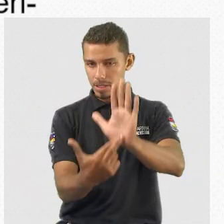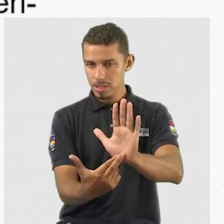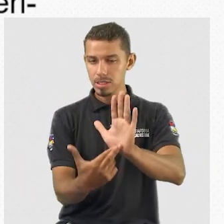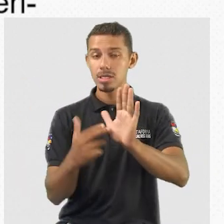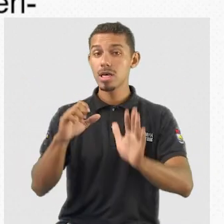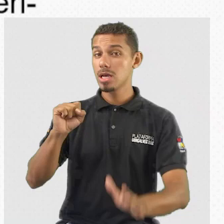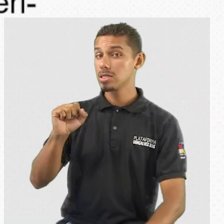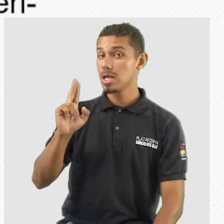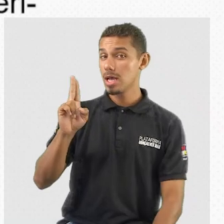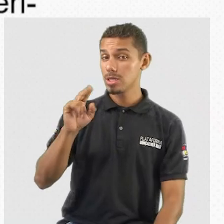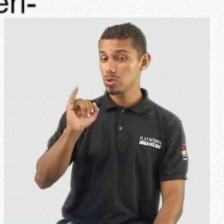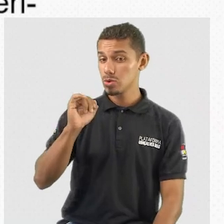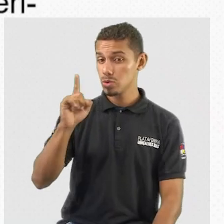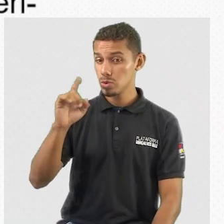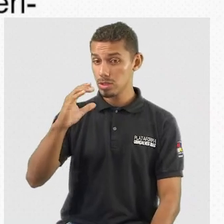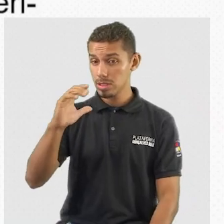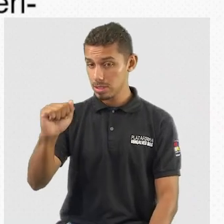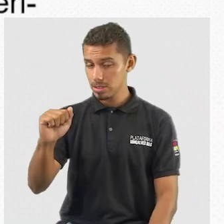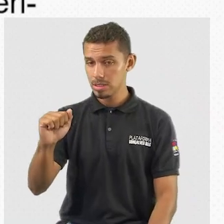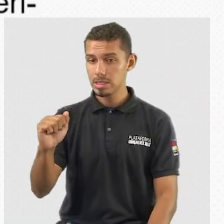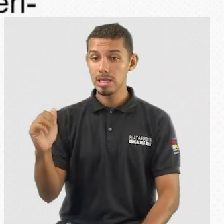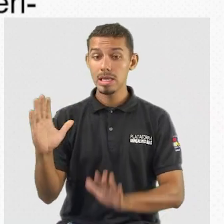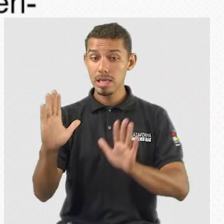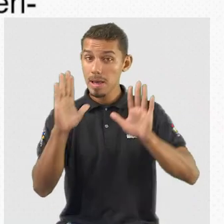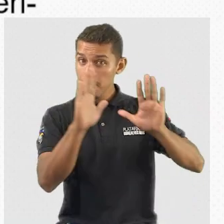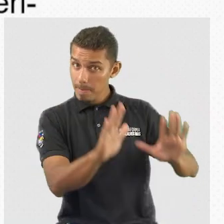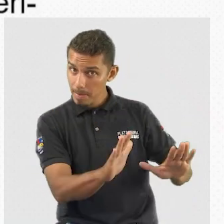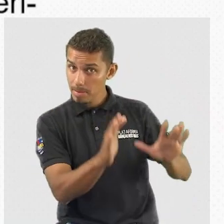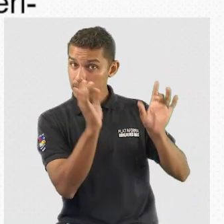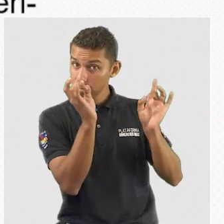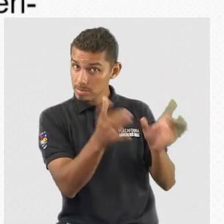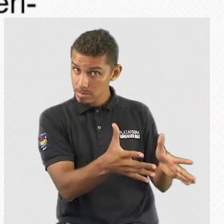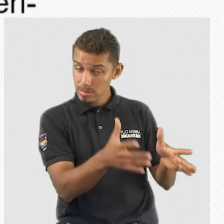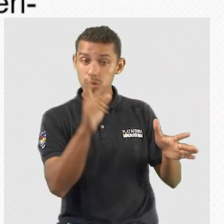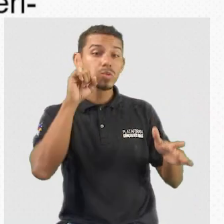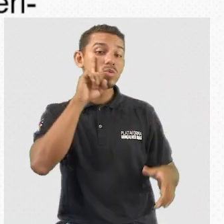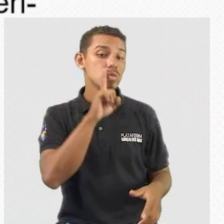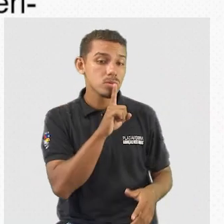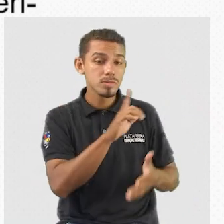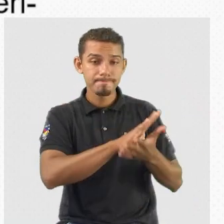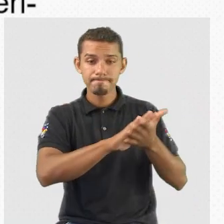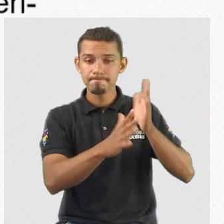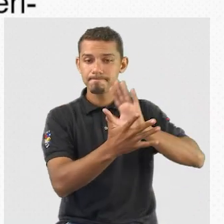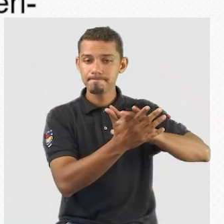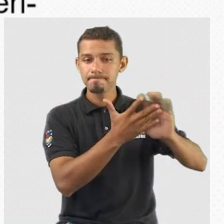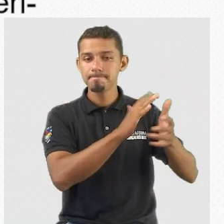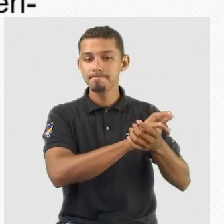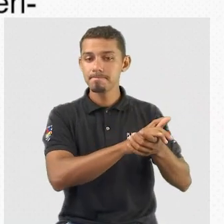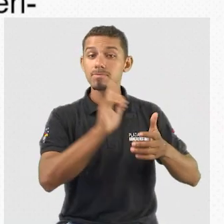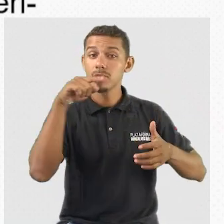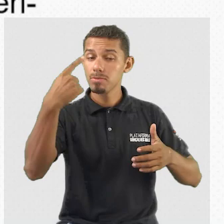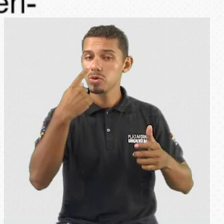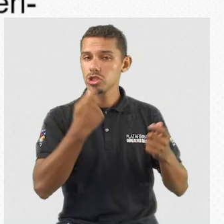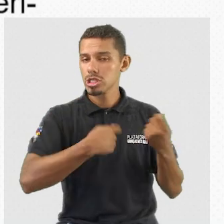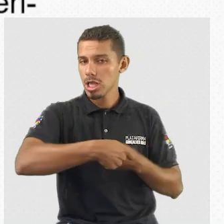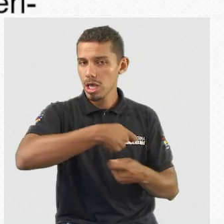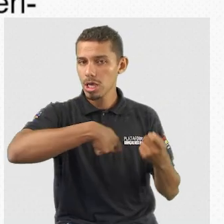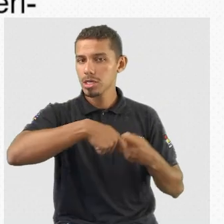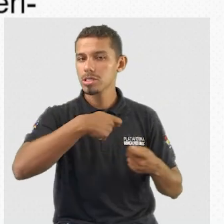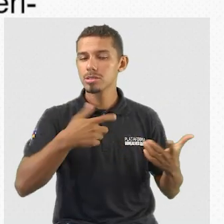representantes da Suíça deixam os Estados Unidos de mãos vazias após